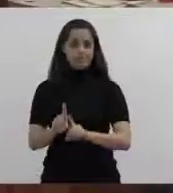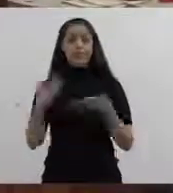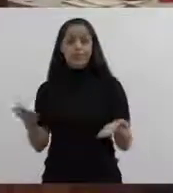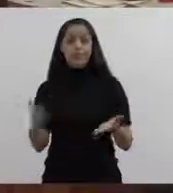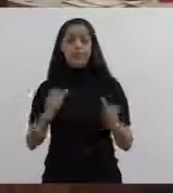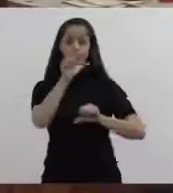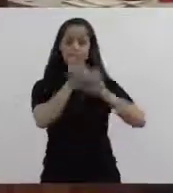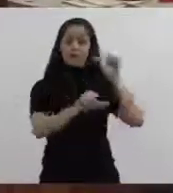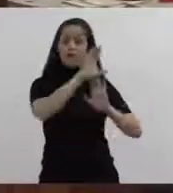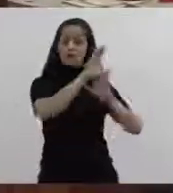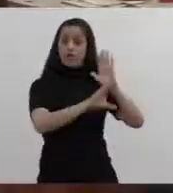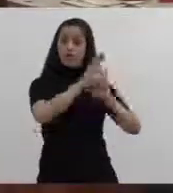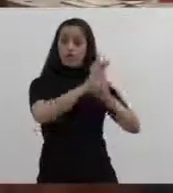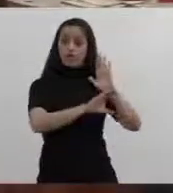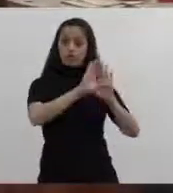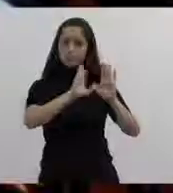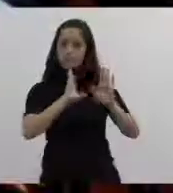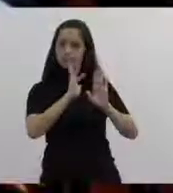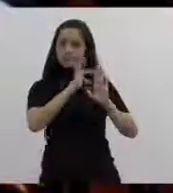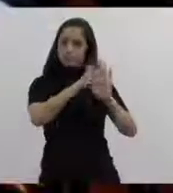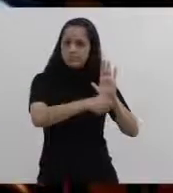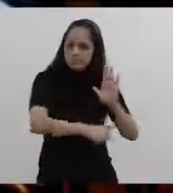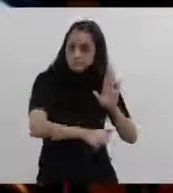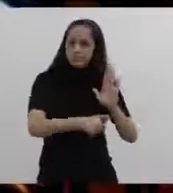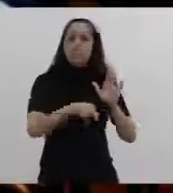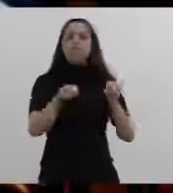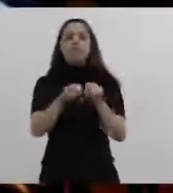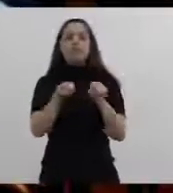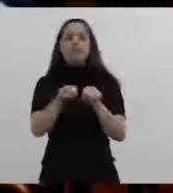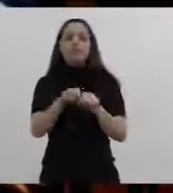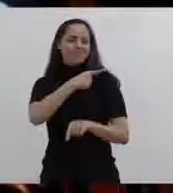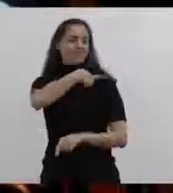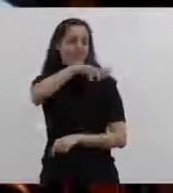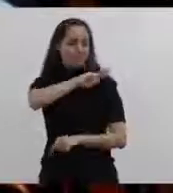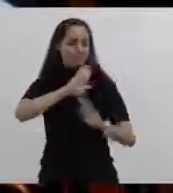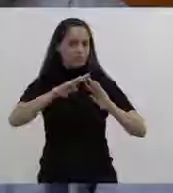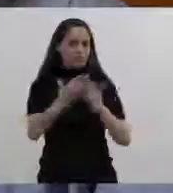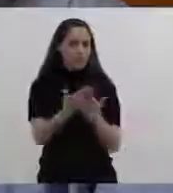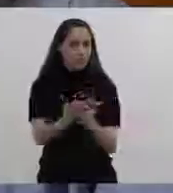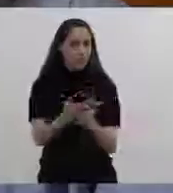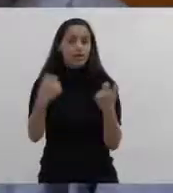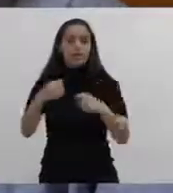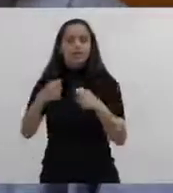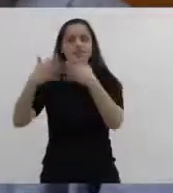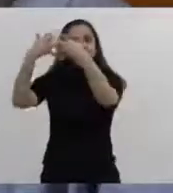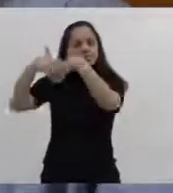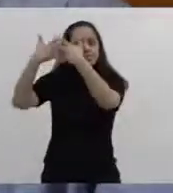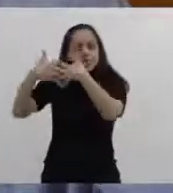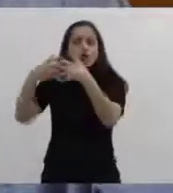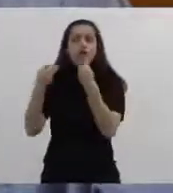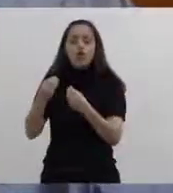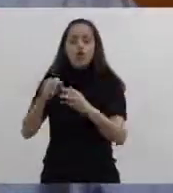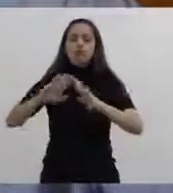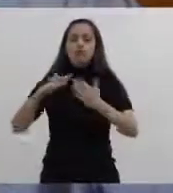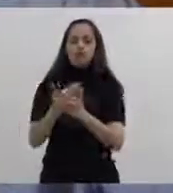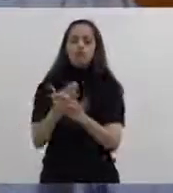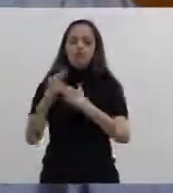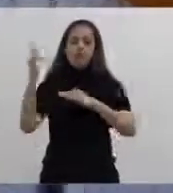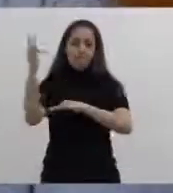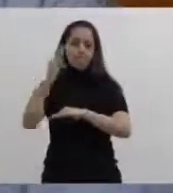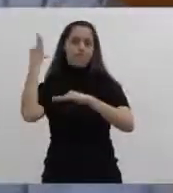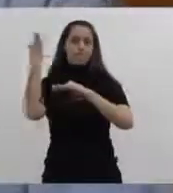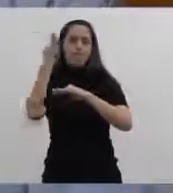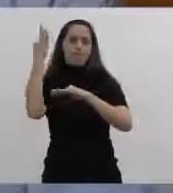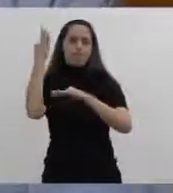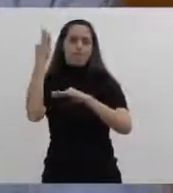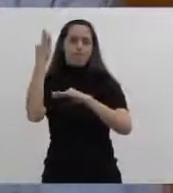escola secundária precisa ter um plano único para cada jurisdição. Esteban. A nova escola secundária é uma reforma curricular